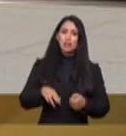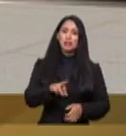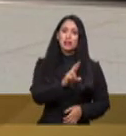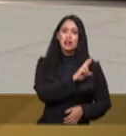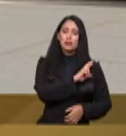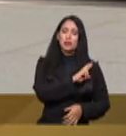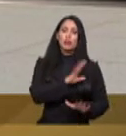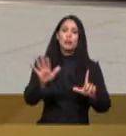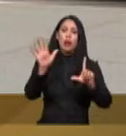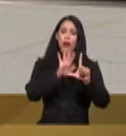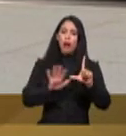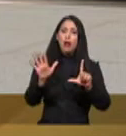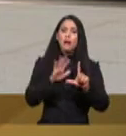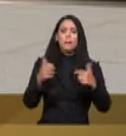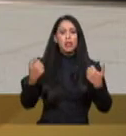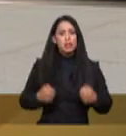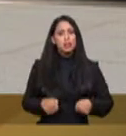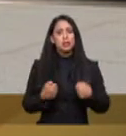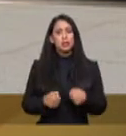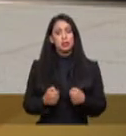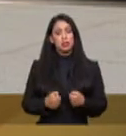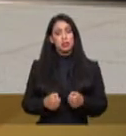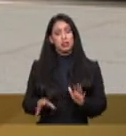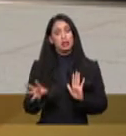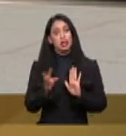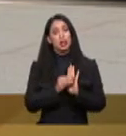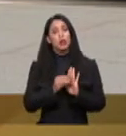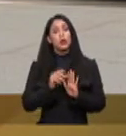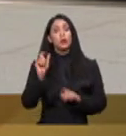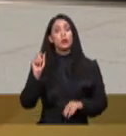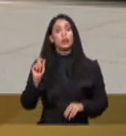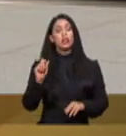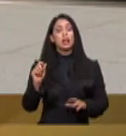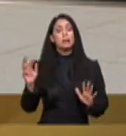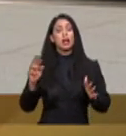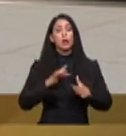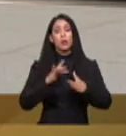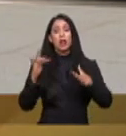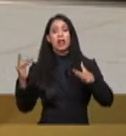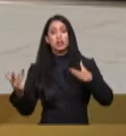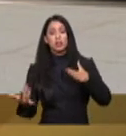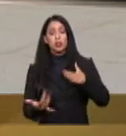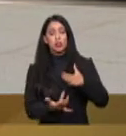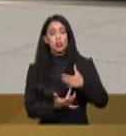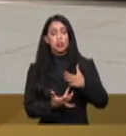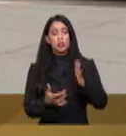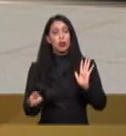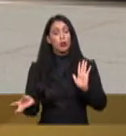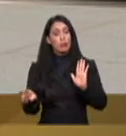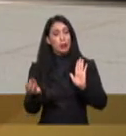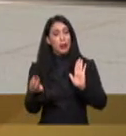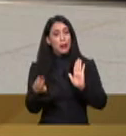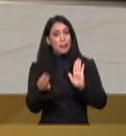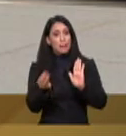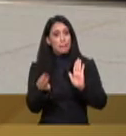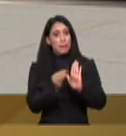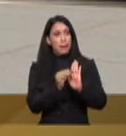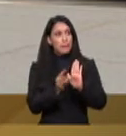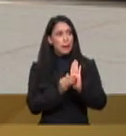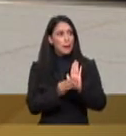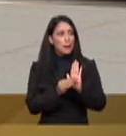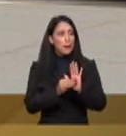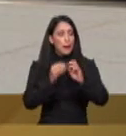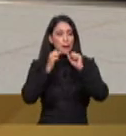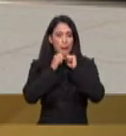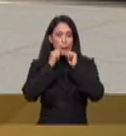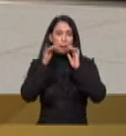das plataformas, cabe lembrar um dado básico. Quem paga uma rede social para que impulsione conteúdos? Ou seja, para que